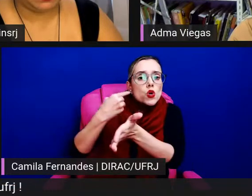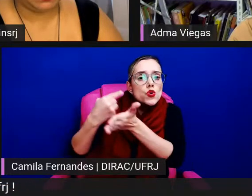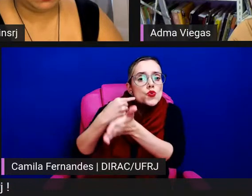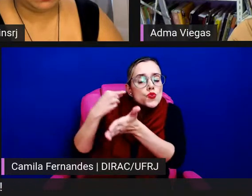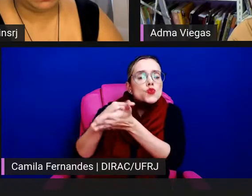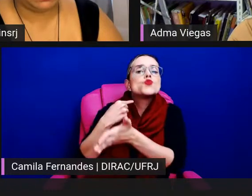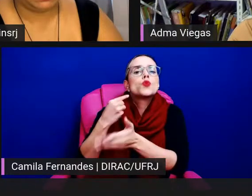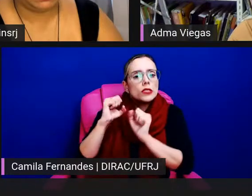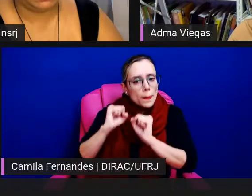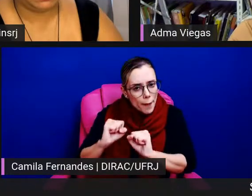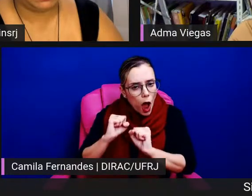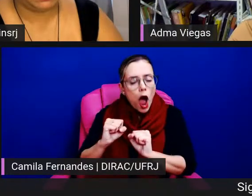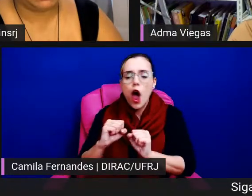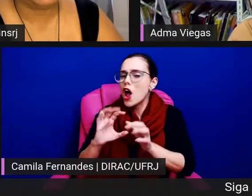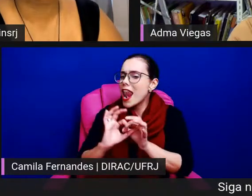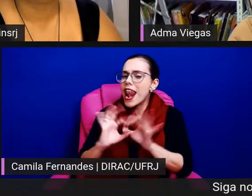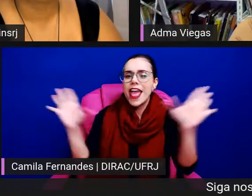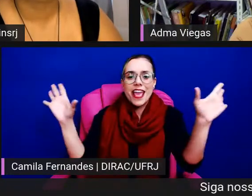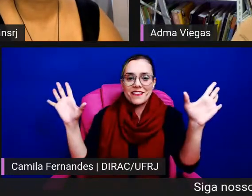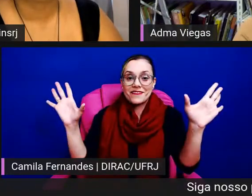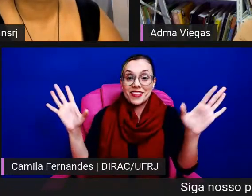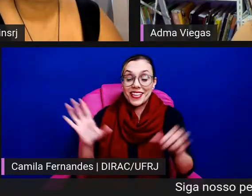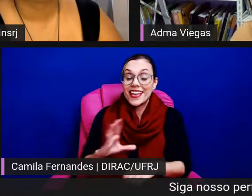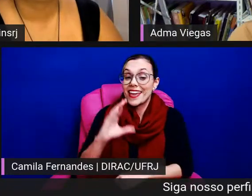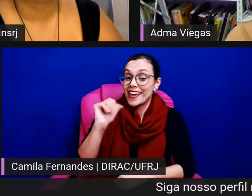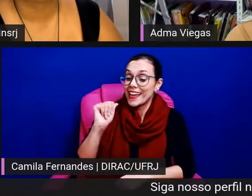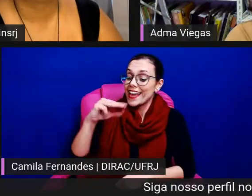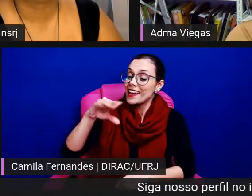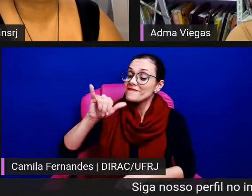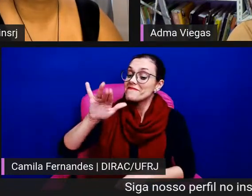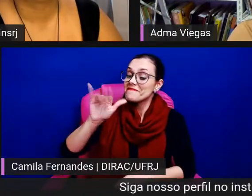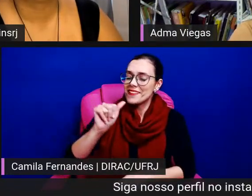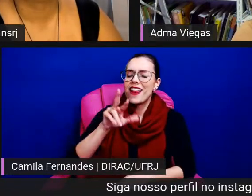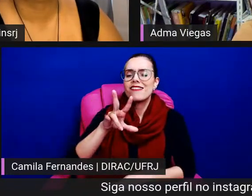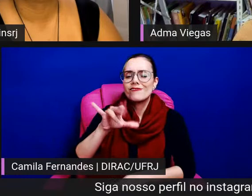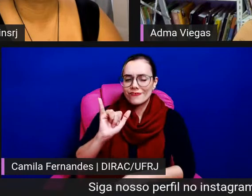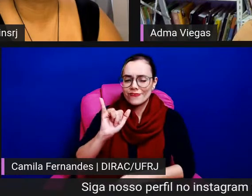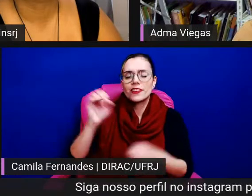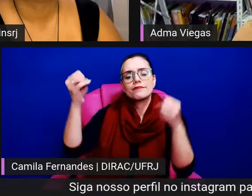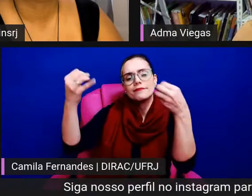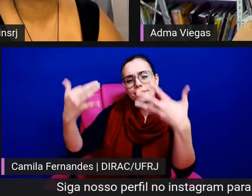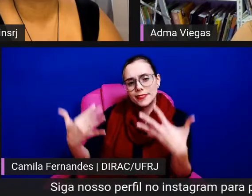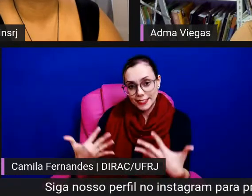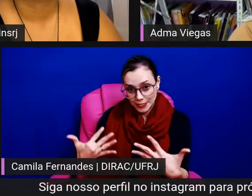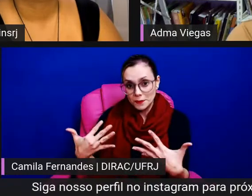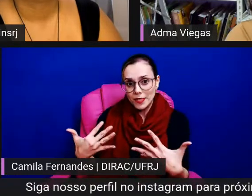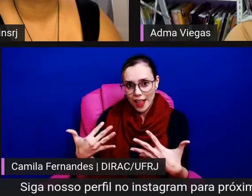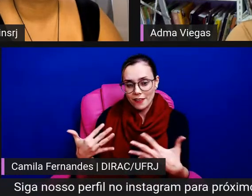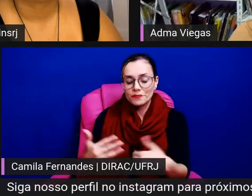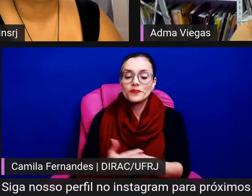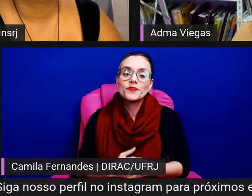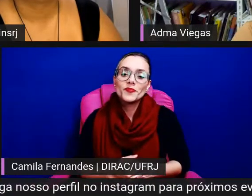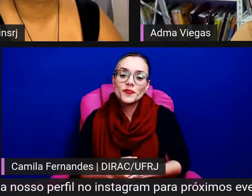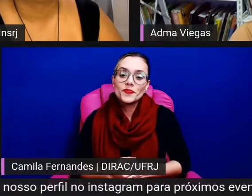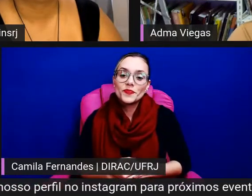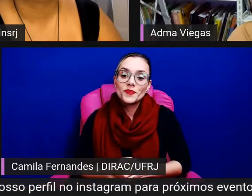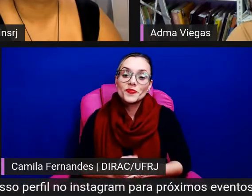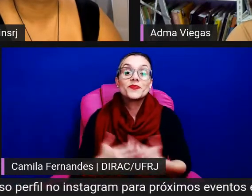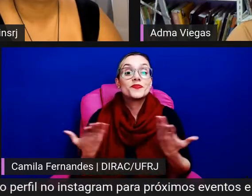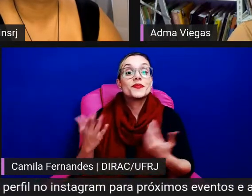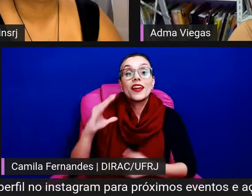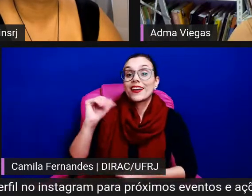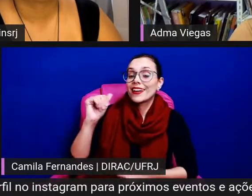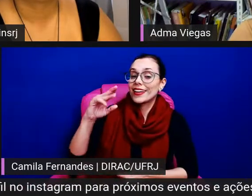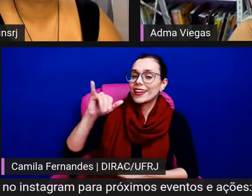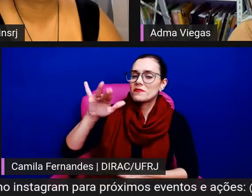à vontade, podem fazer as perguntas. Depois nós vamos ler as perguntas e passar para a Camila. A Camila vai ter uma fala